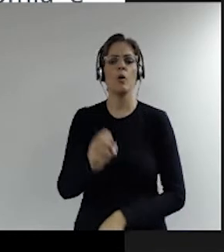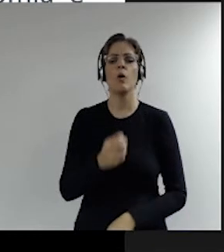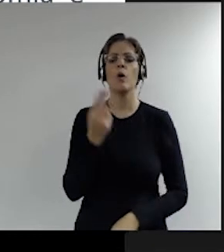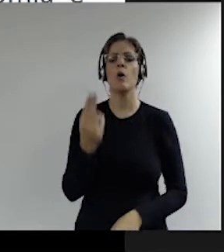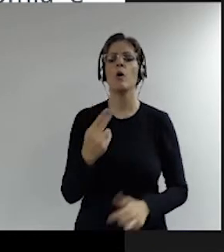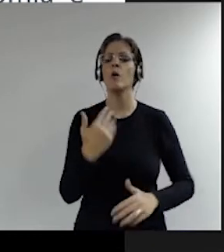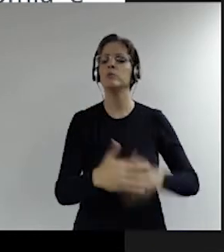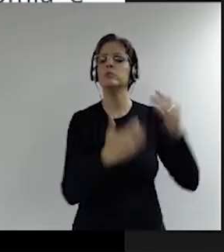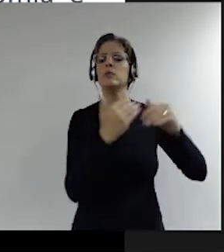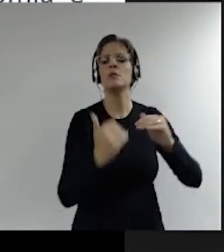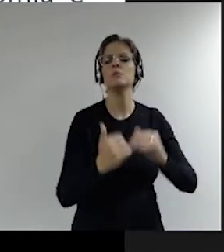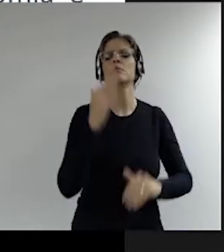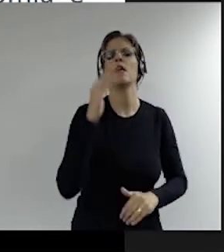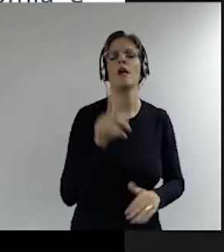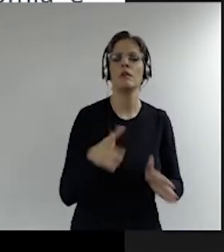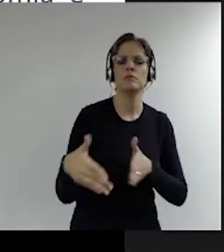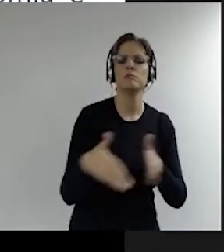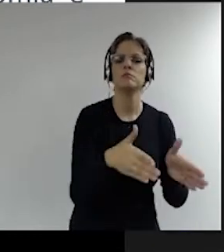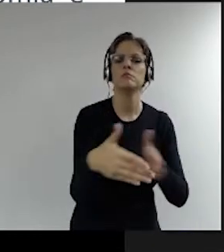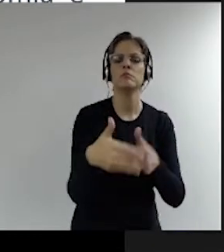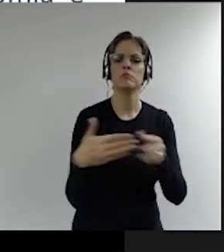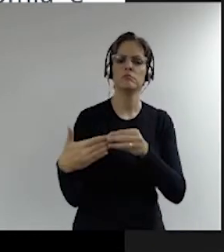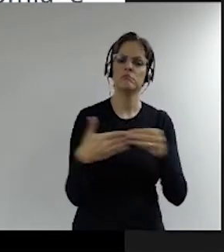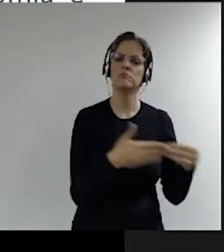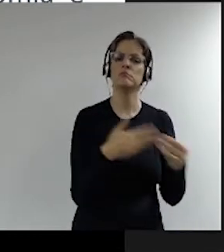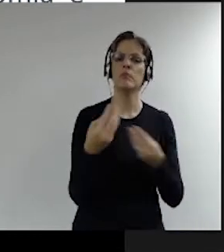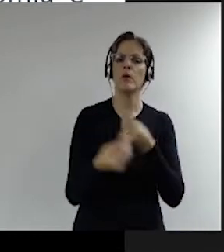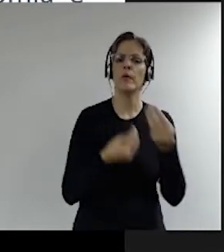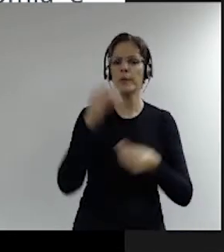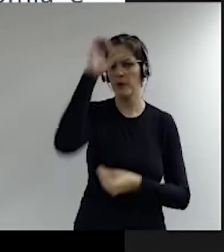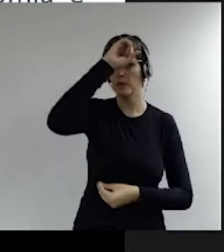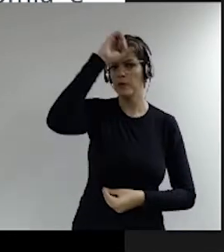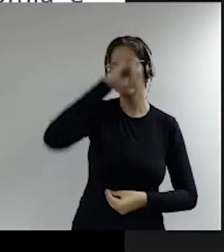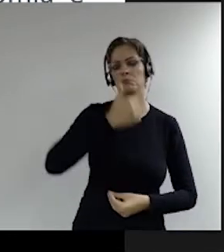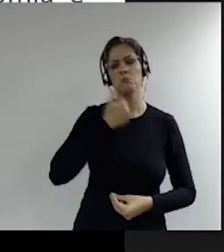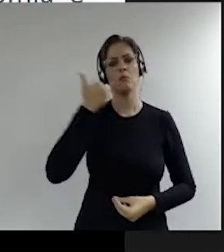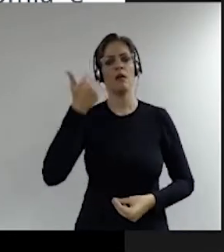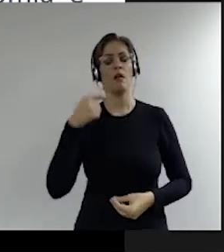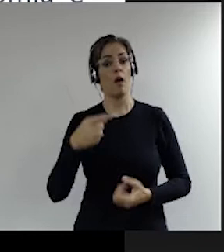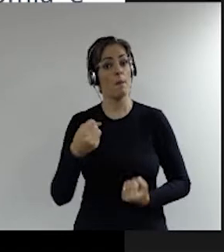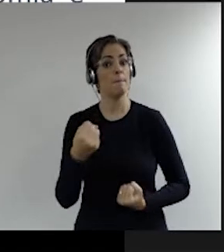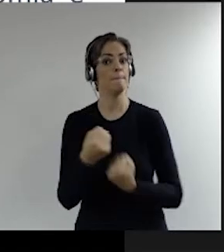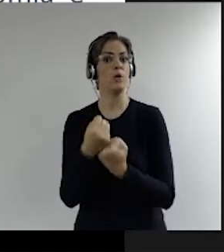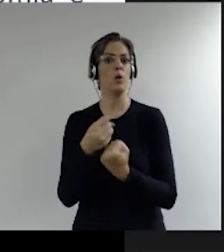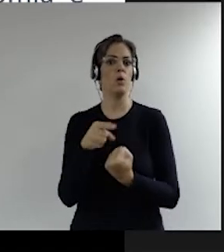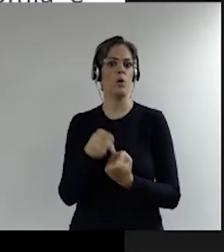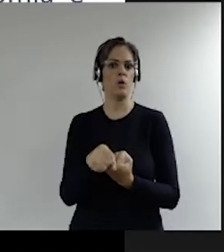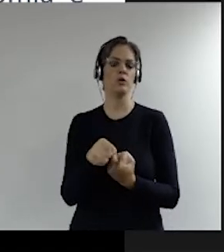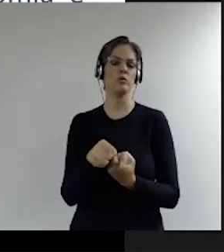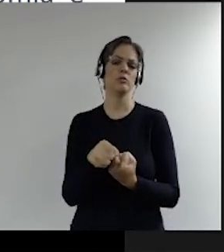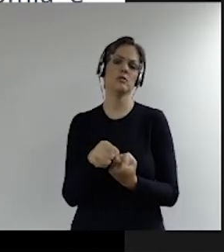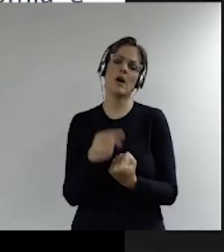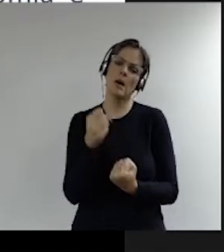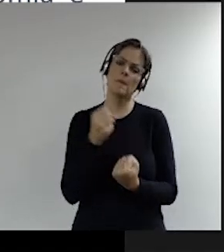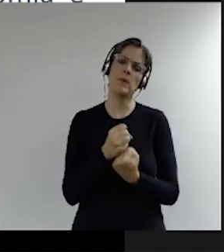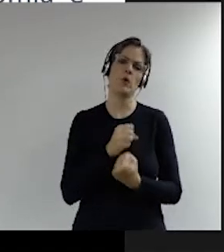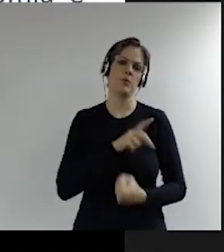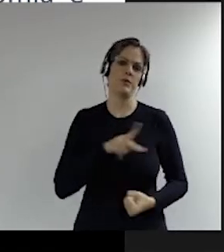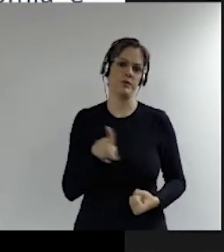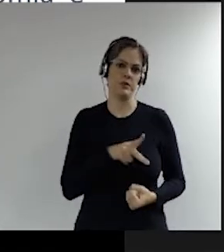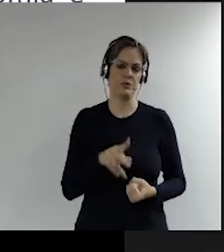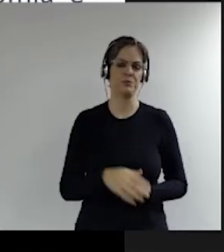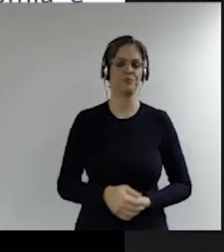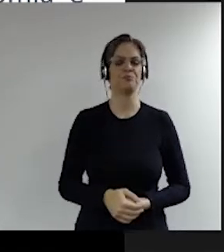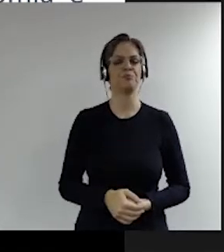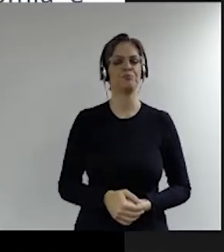avançando mais rápido e dirigindo para os aprendizados que ele precisa, como uma ferramenta de apoio ao professor. A própria